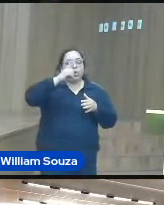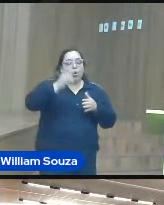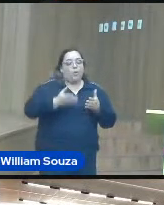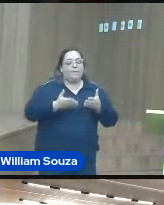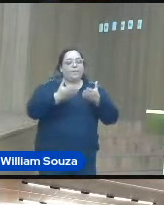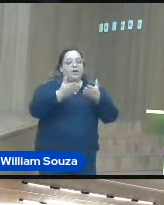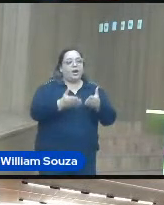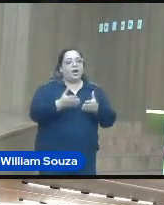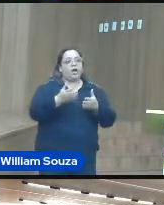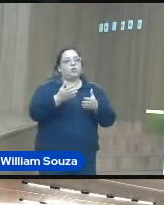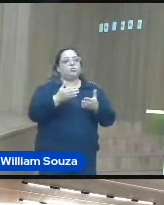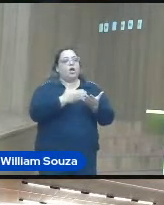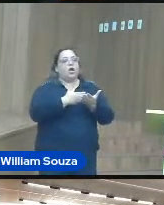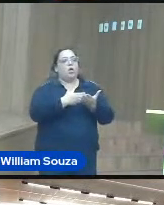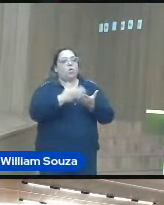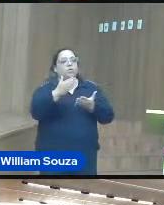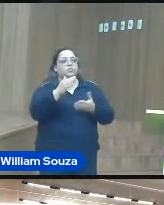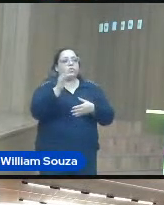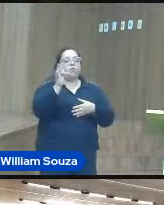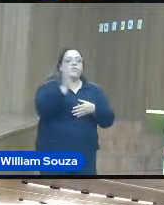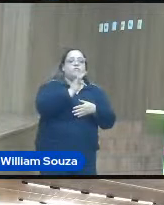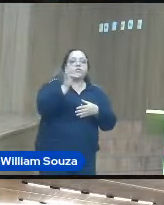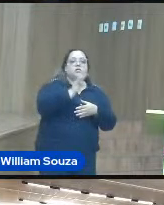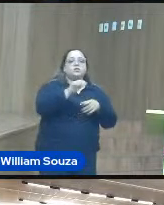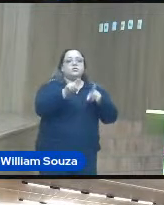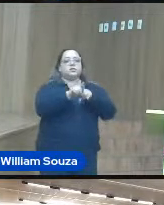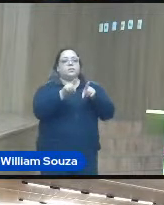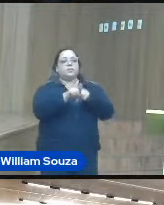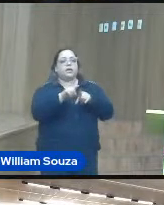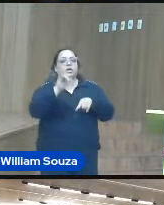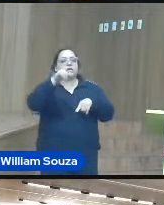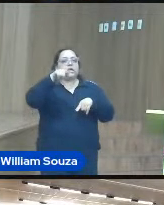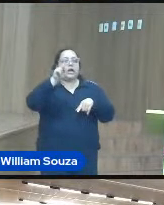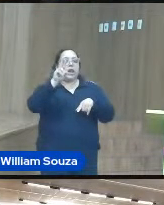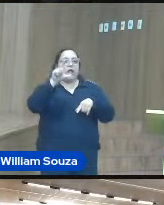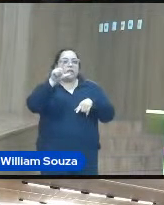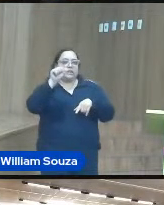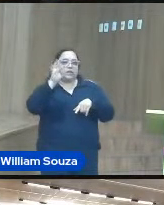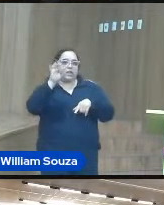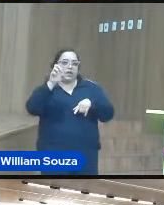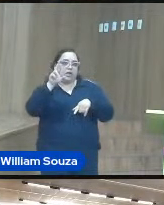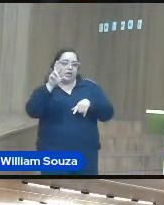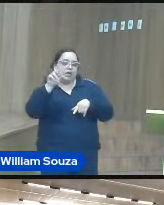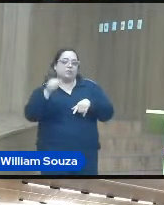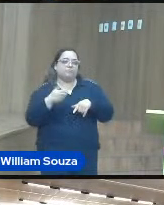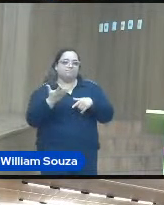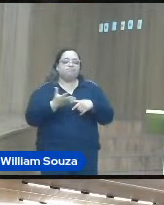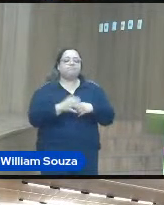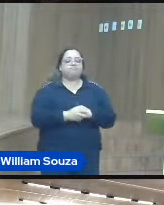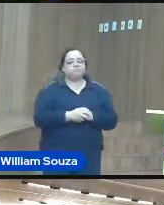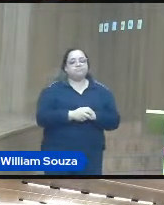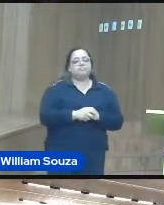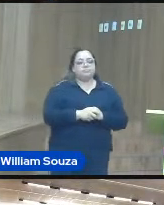França, Inglaterra e Península Ibérica, por exemplo. Então, a colonização